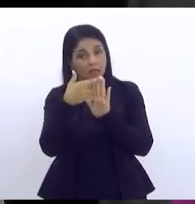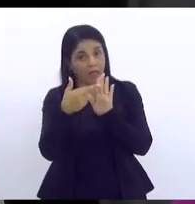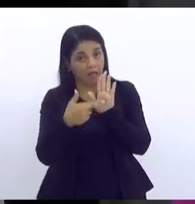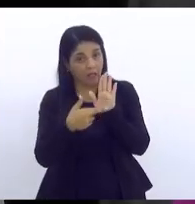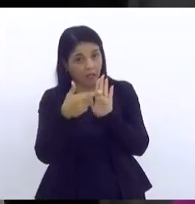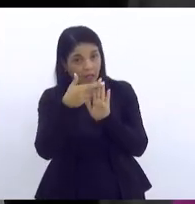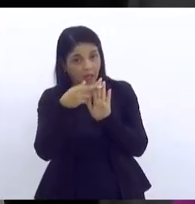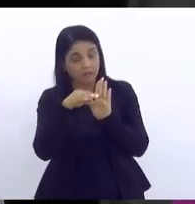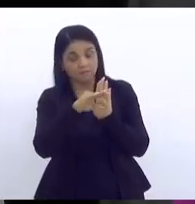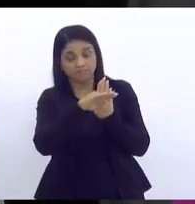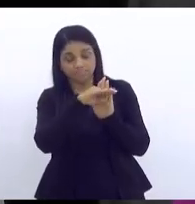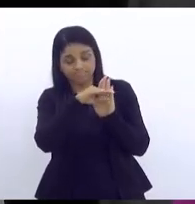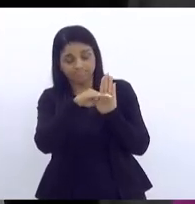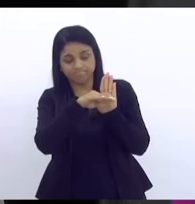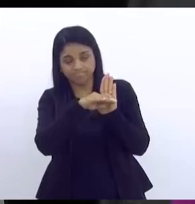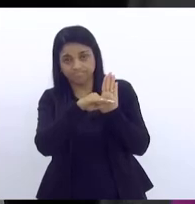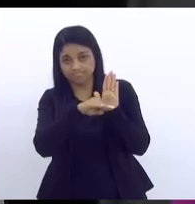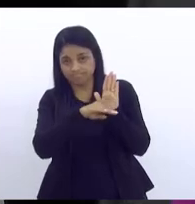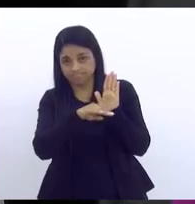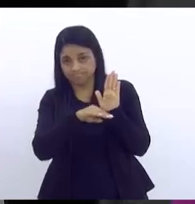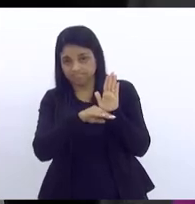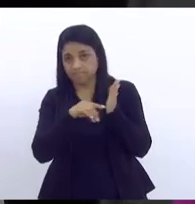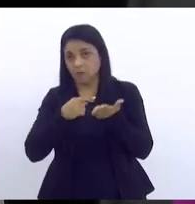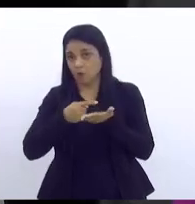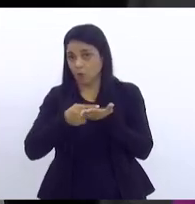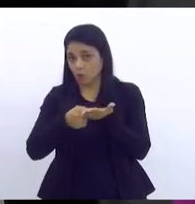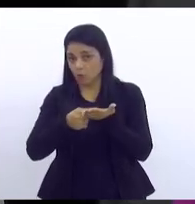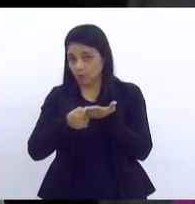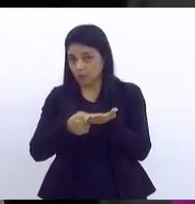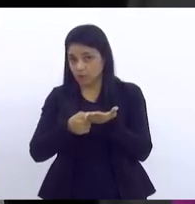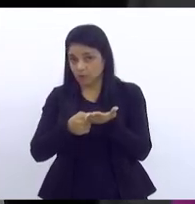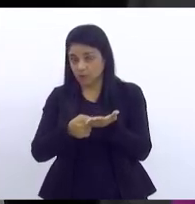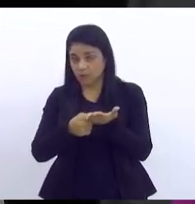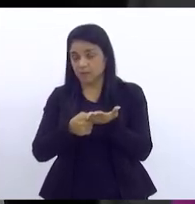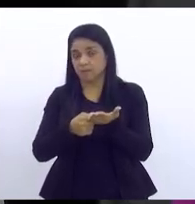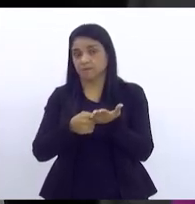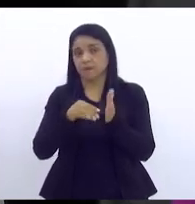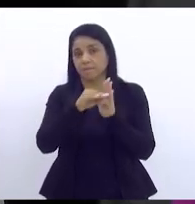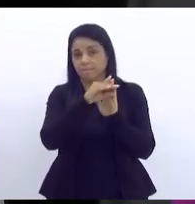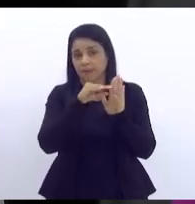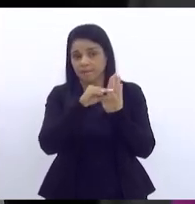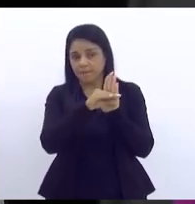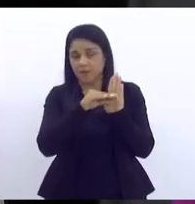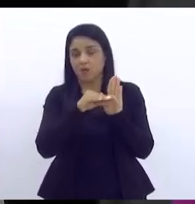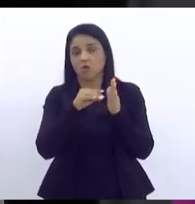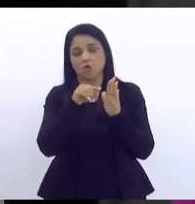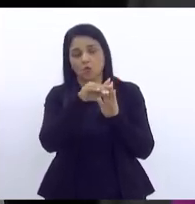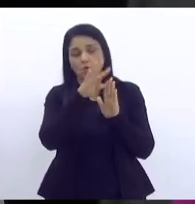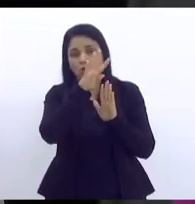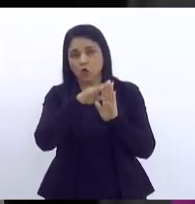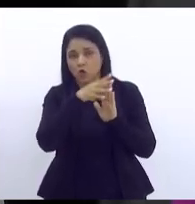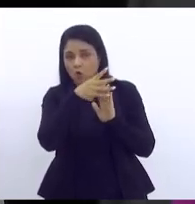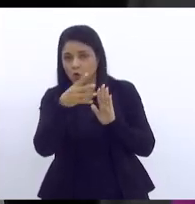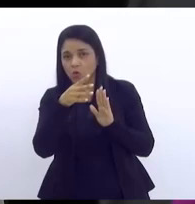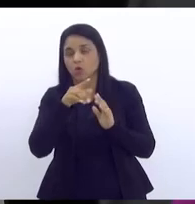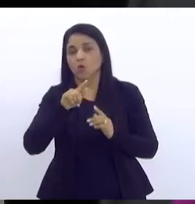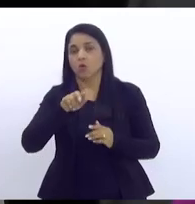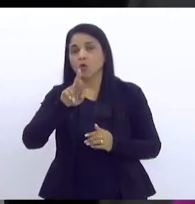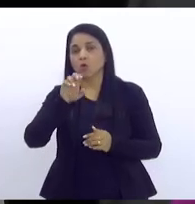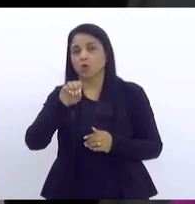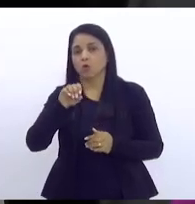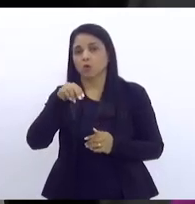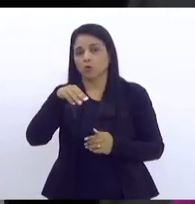etapas a serem cumpridas né E essas essas etapas elas vêm sendo cumpridas primeiro foi um cronograma que eles tinham que apresentar um